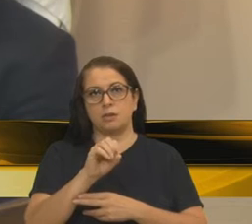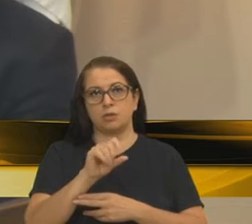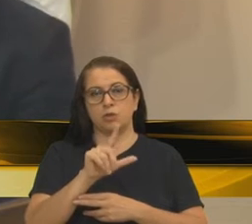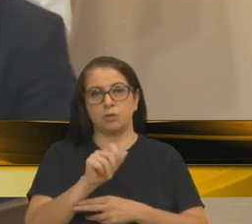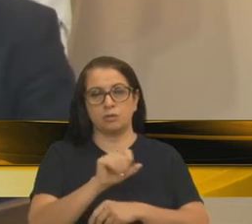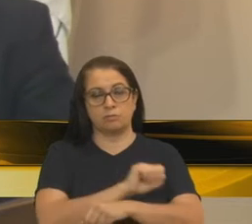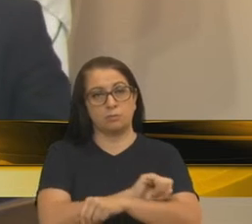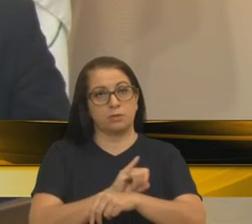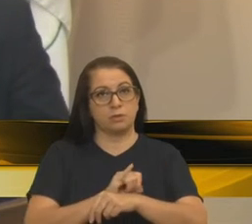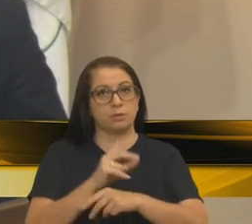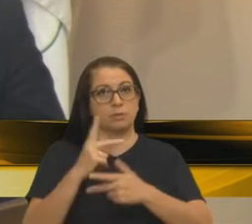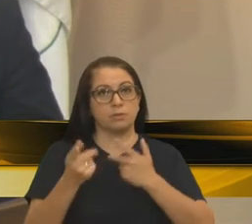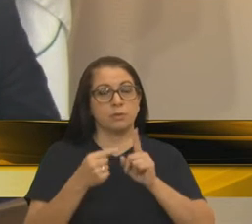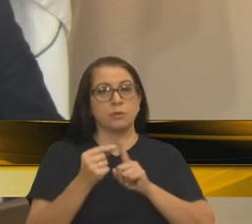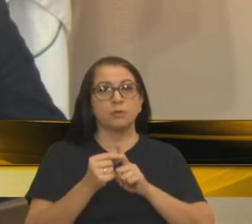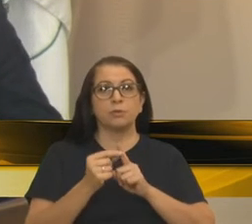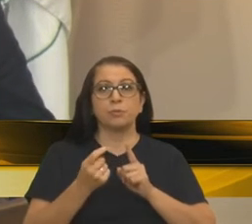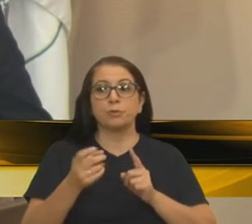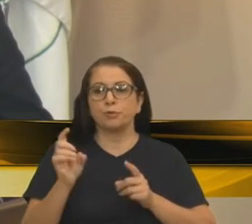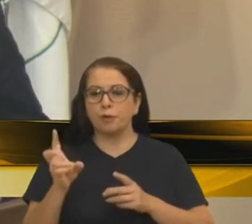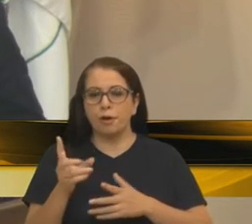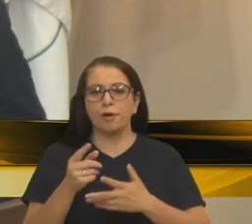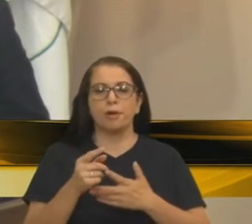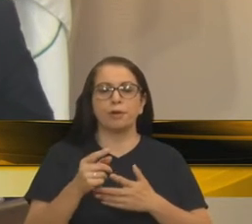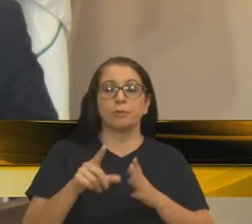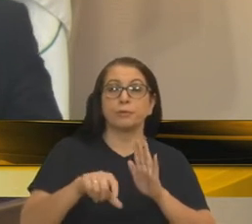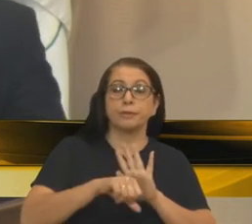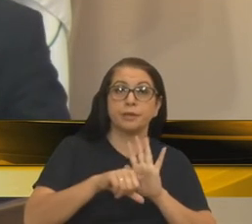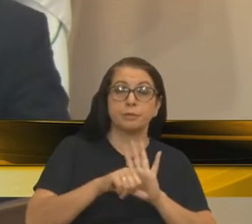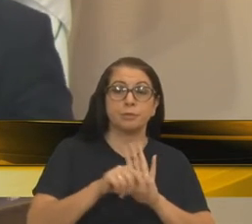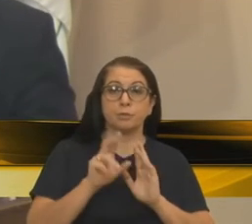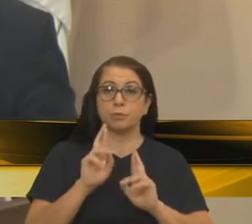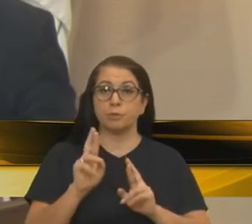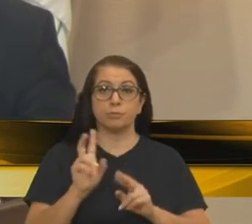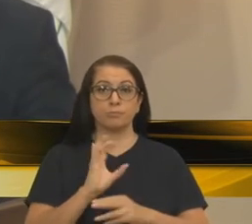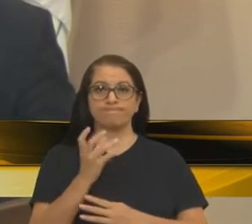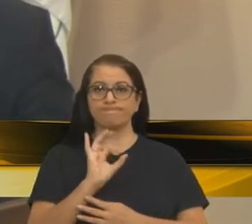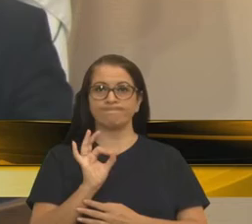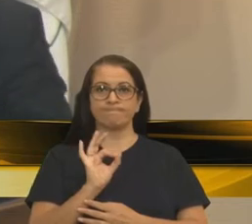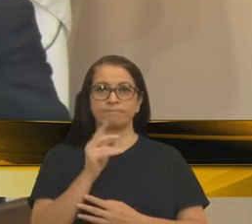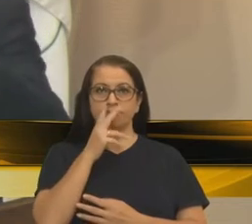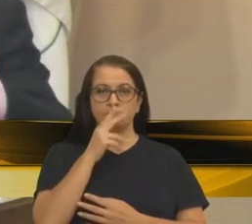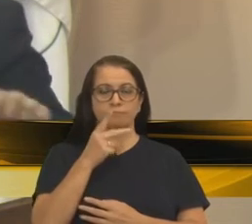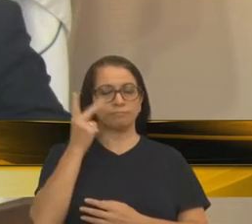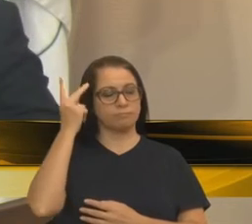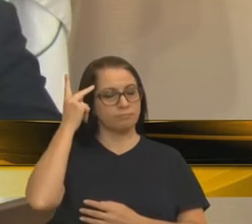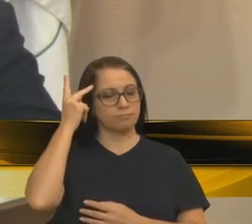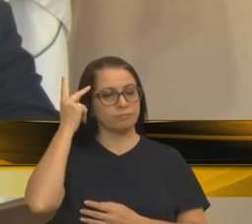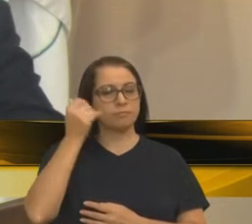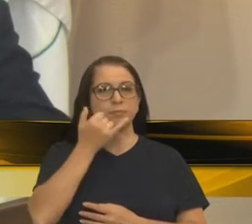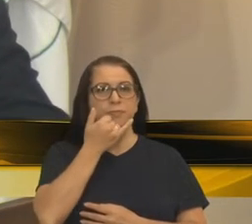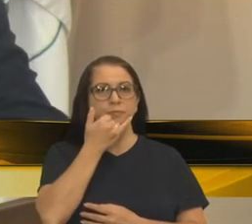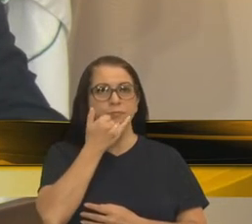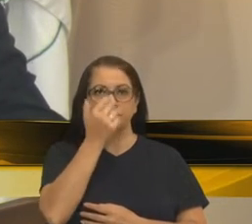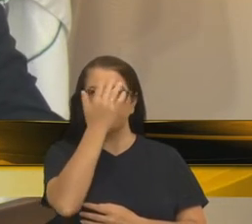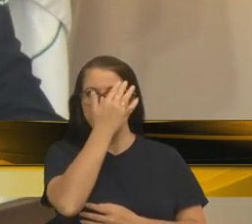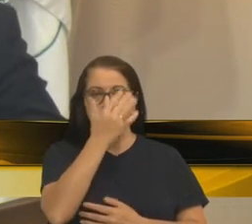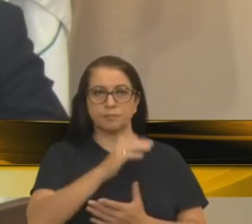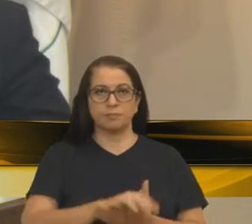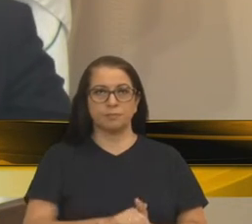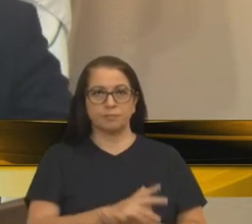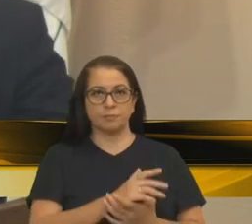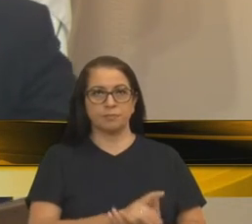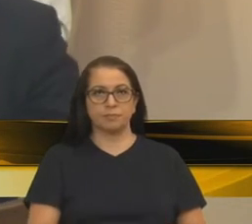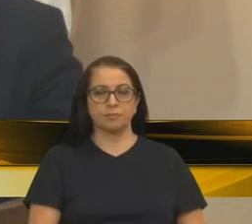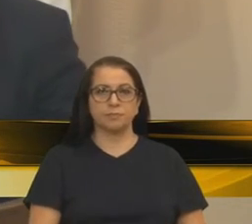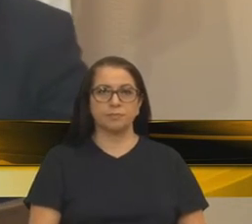índices de crime, ou pela drogadição, ou por crimes, tomara que não aconteça nesse nível que aconteceu em São Paulo. Desculpa, vereador Odiló, mas eu lhe concedo a parte